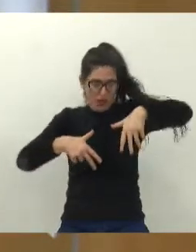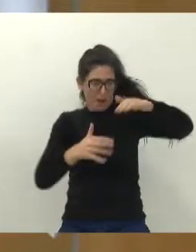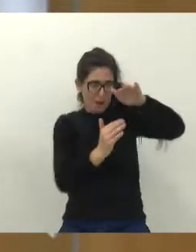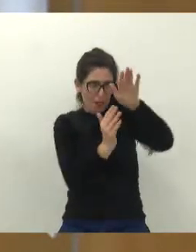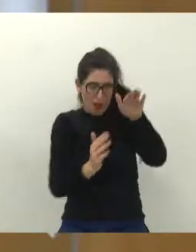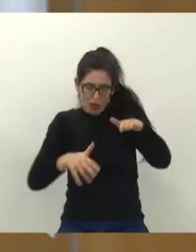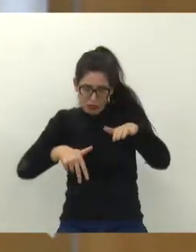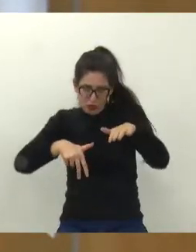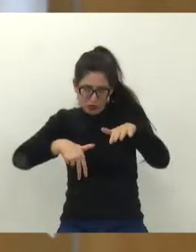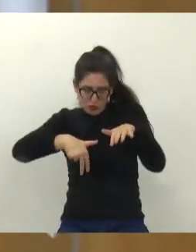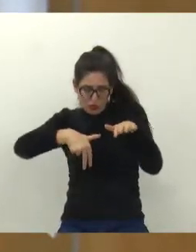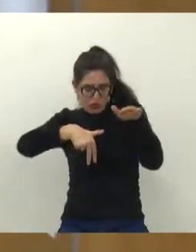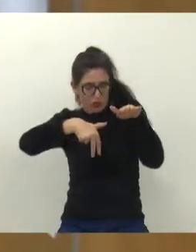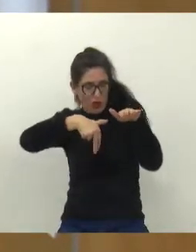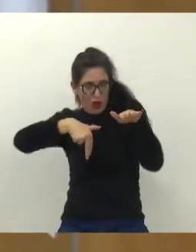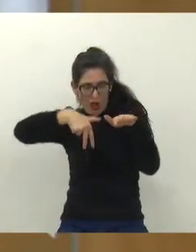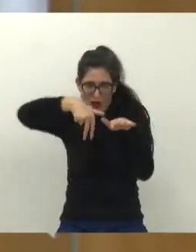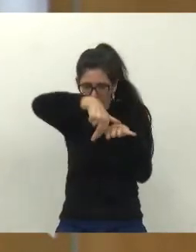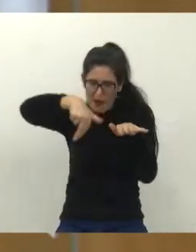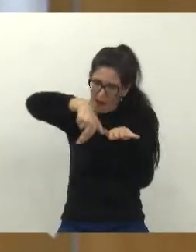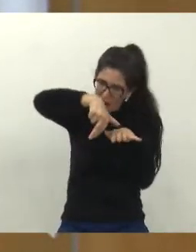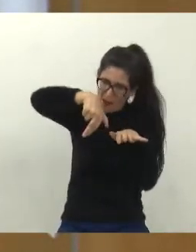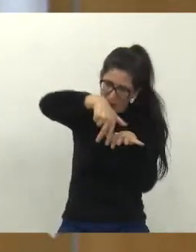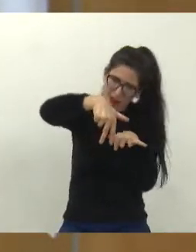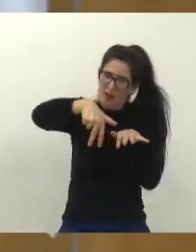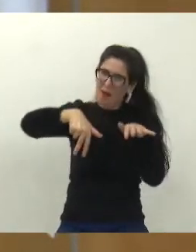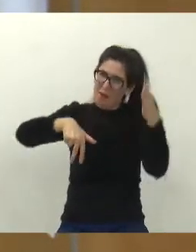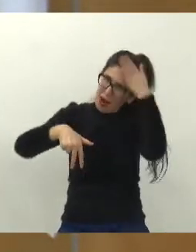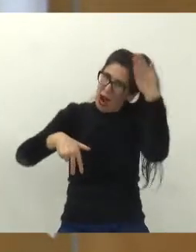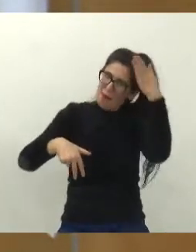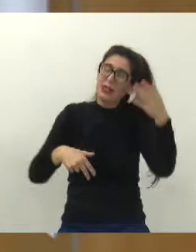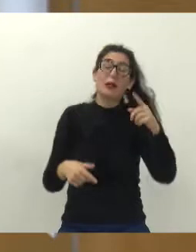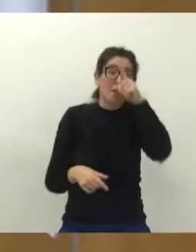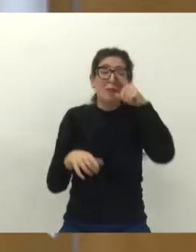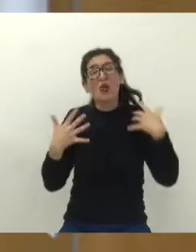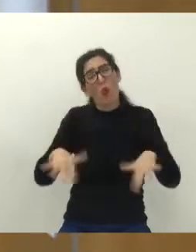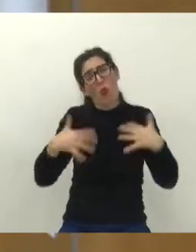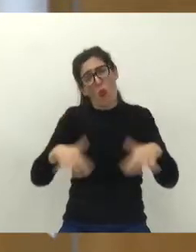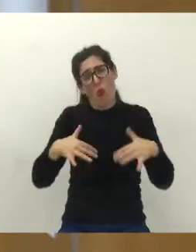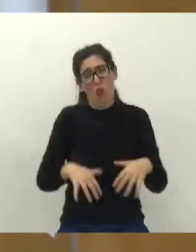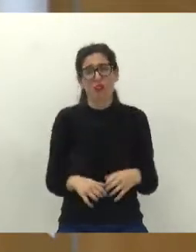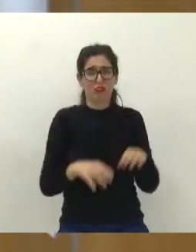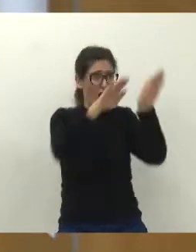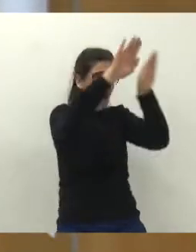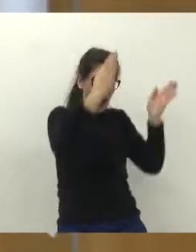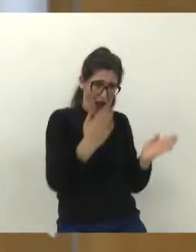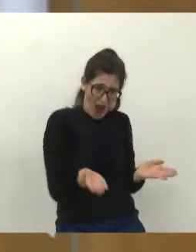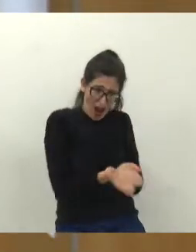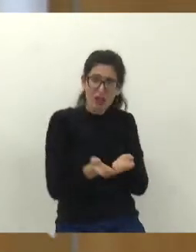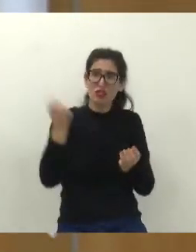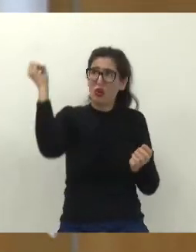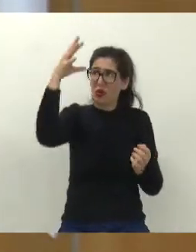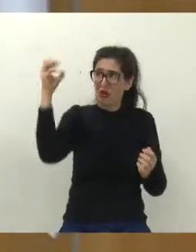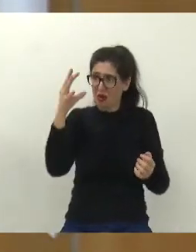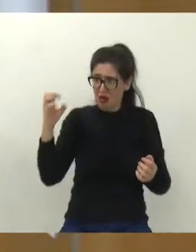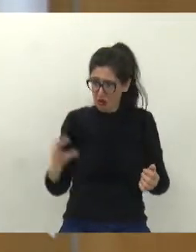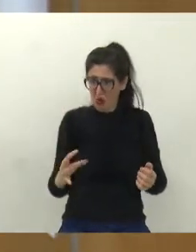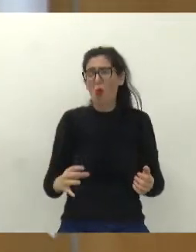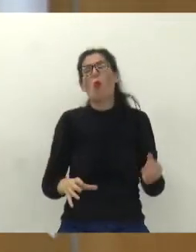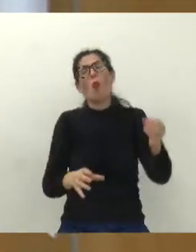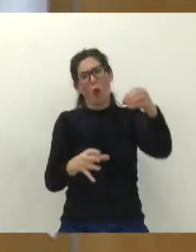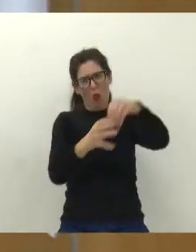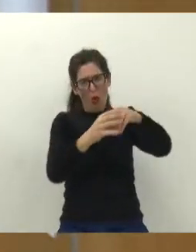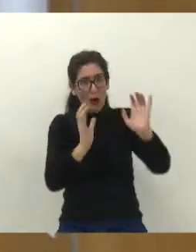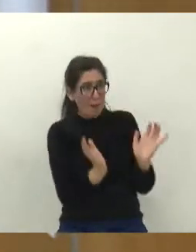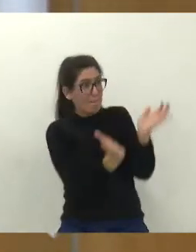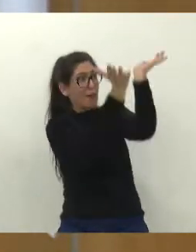atravessar. Então, antes que alguém venha reclamar, eu já estou fazendo aqui o pedido para que faça, então, a adaptação melhor ali. Coloque um pouquinho mais para cima.